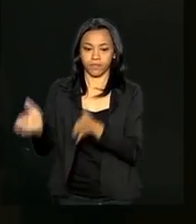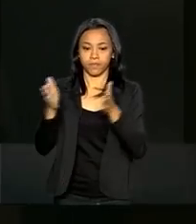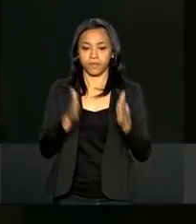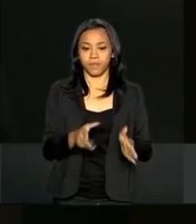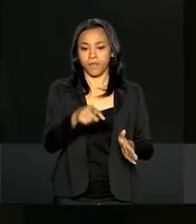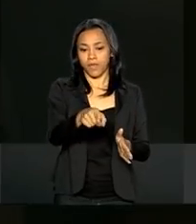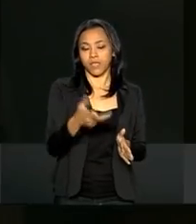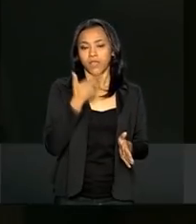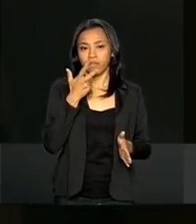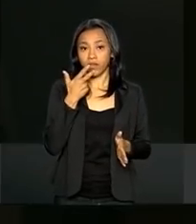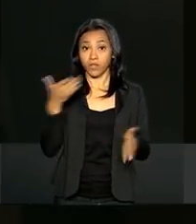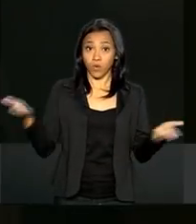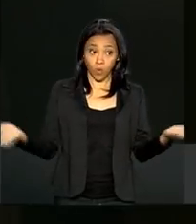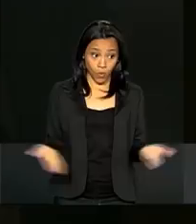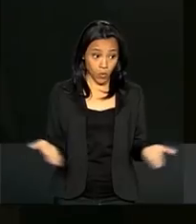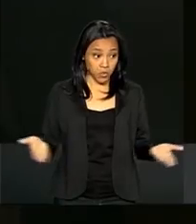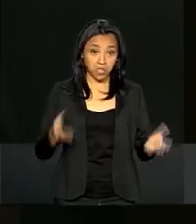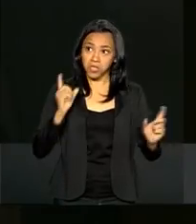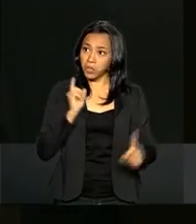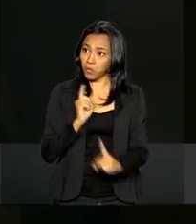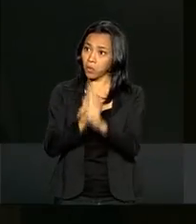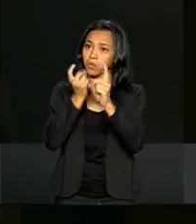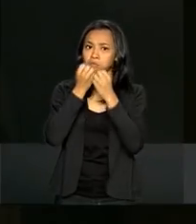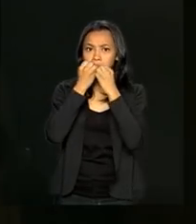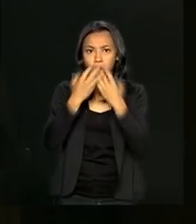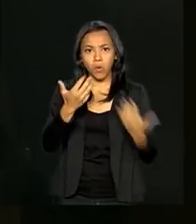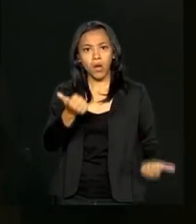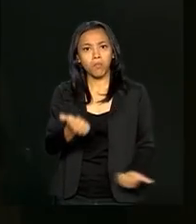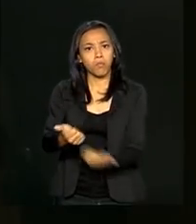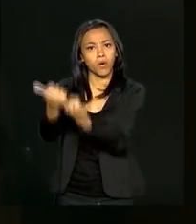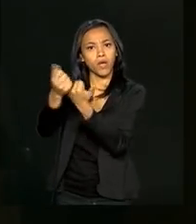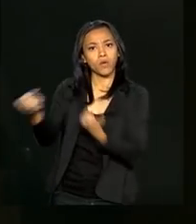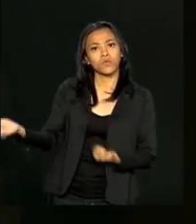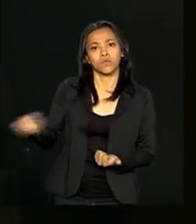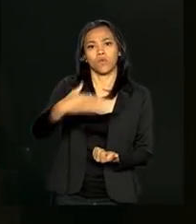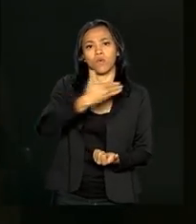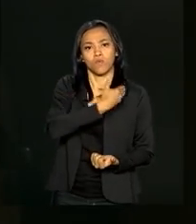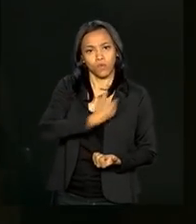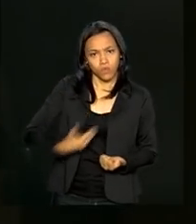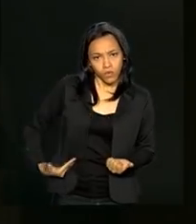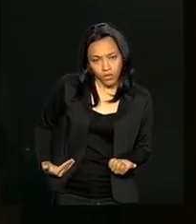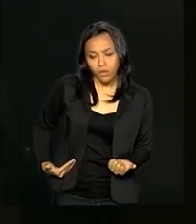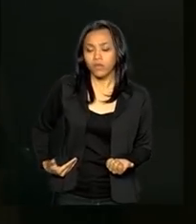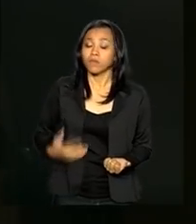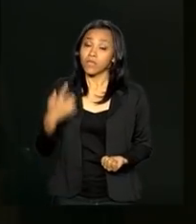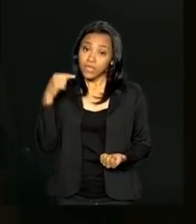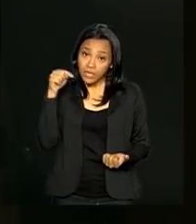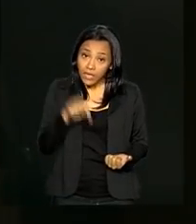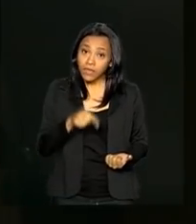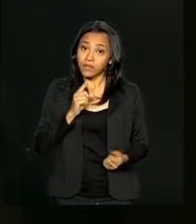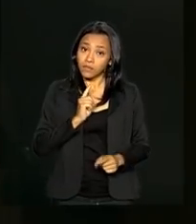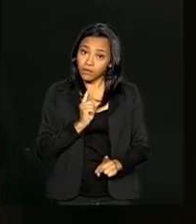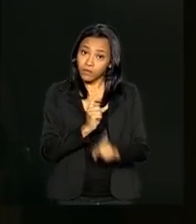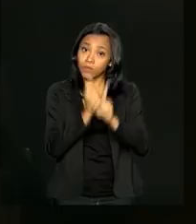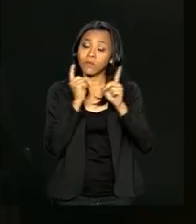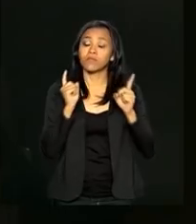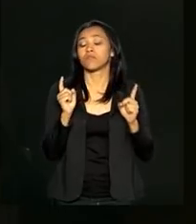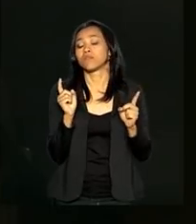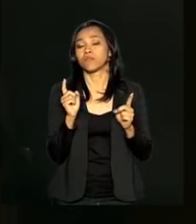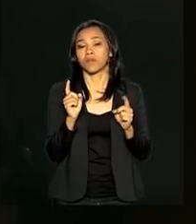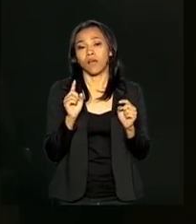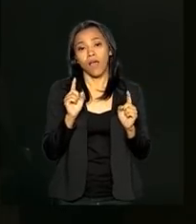como esta oferecendo suporte aos novos governantes vem eh de encontro